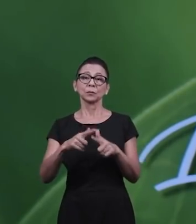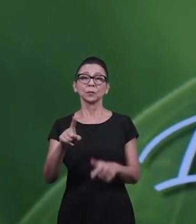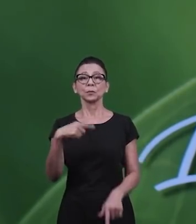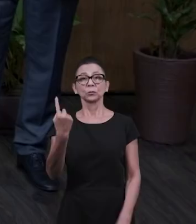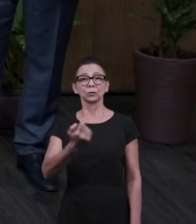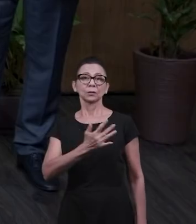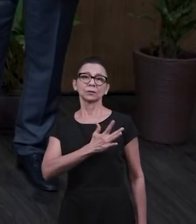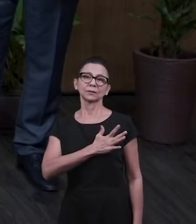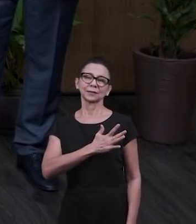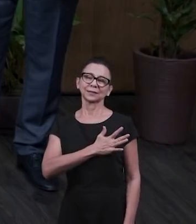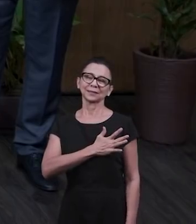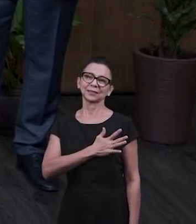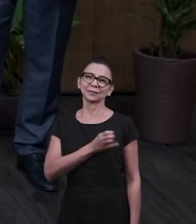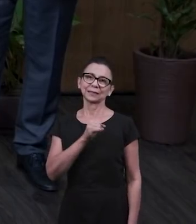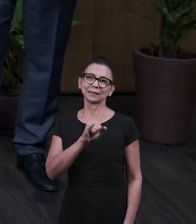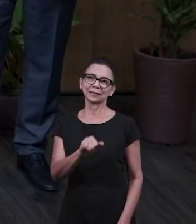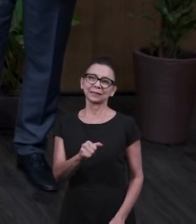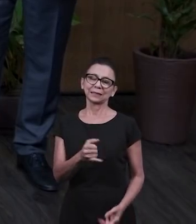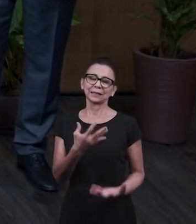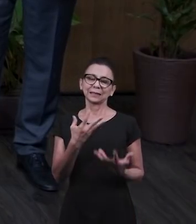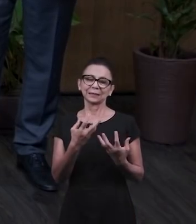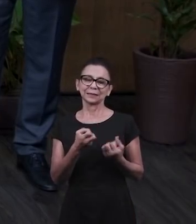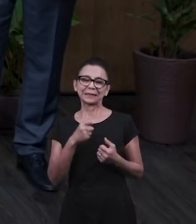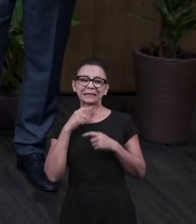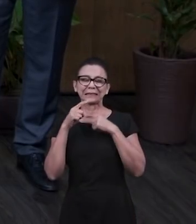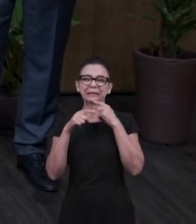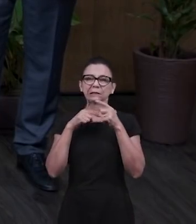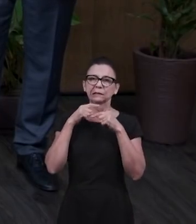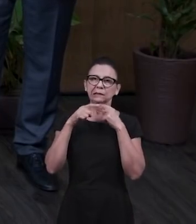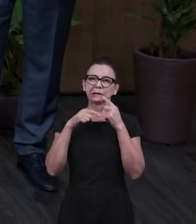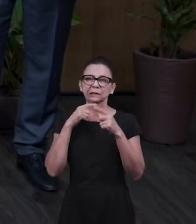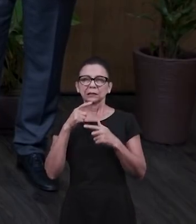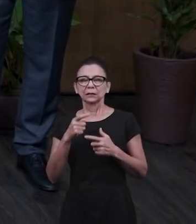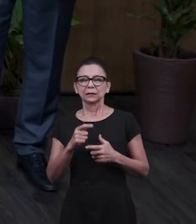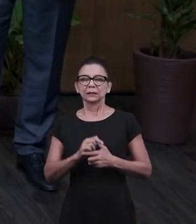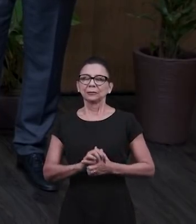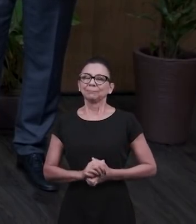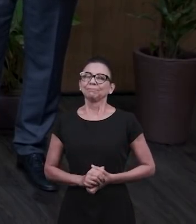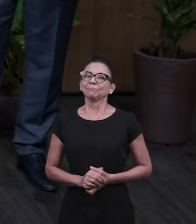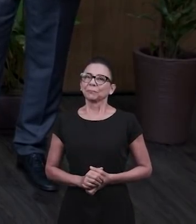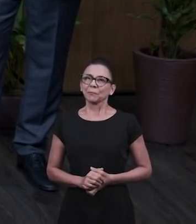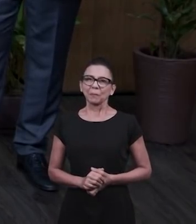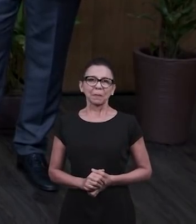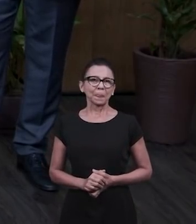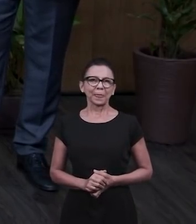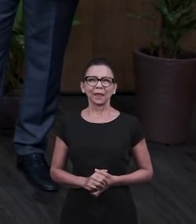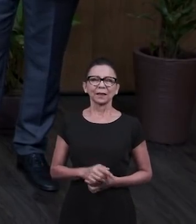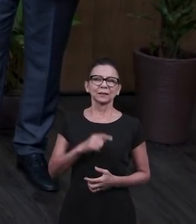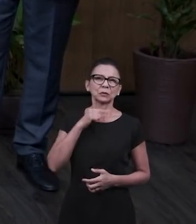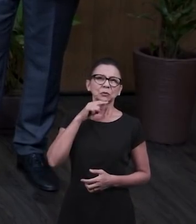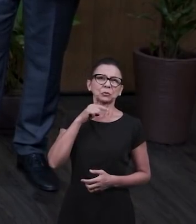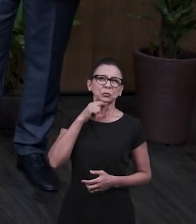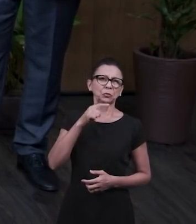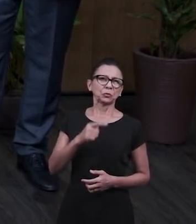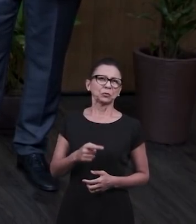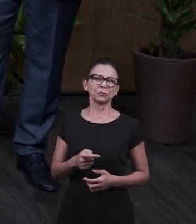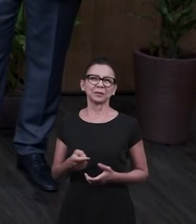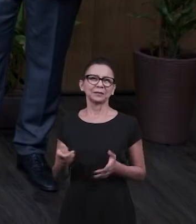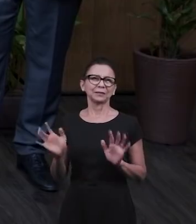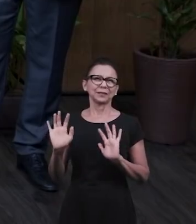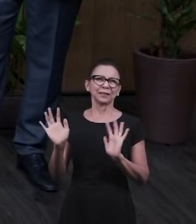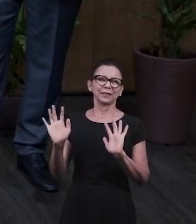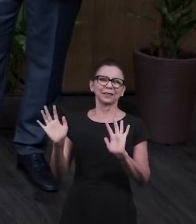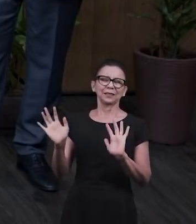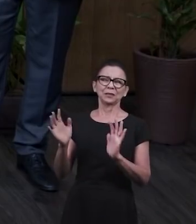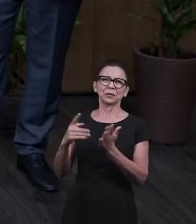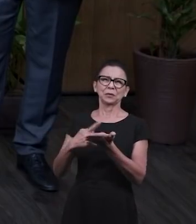coração, no coração do homem, que nem sempre recebe a palavra